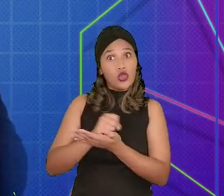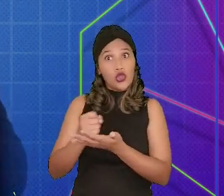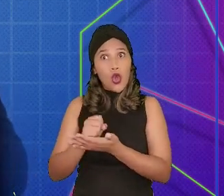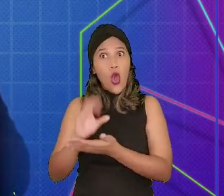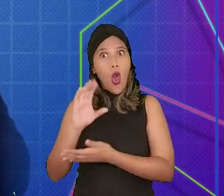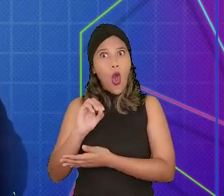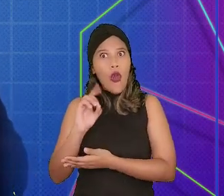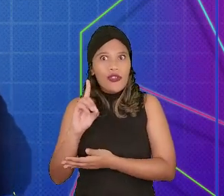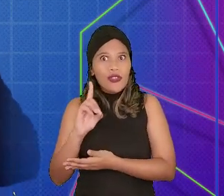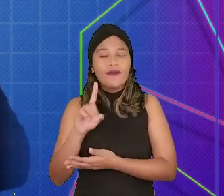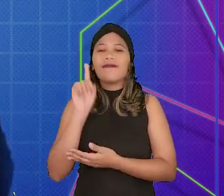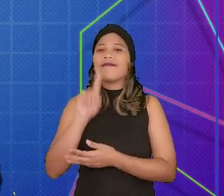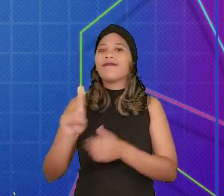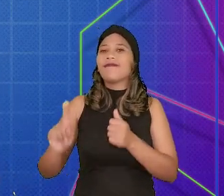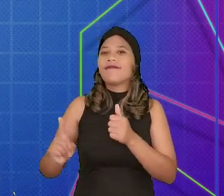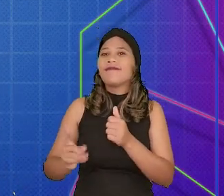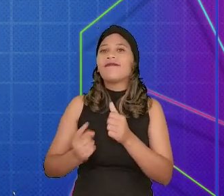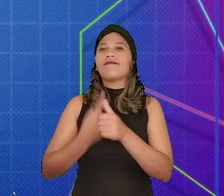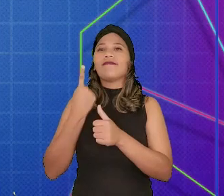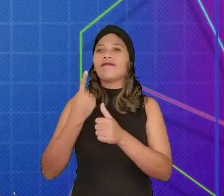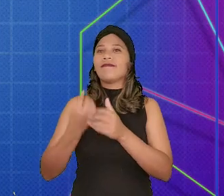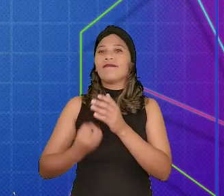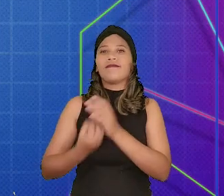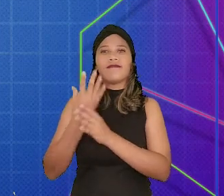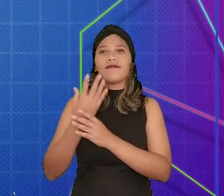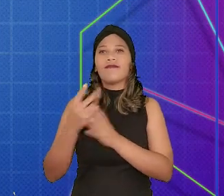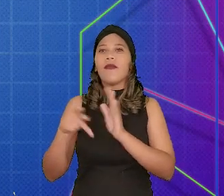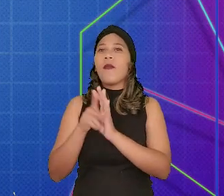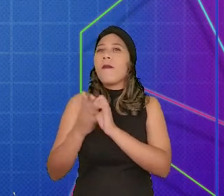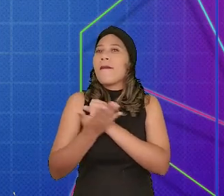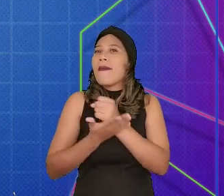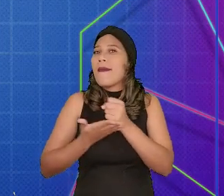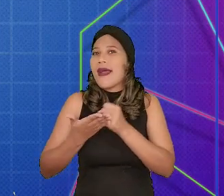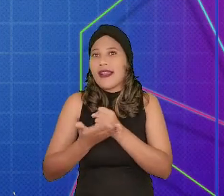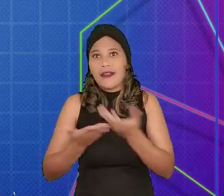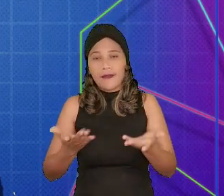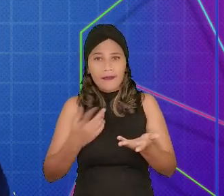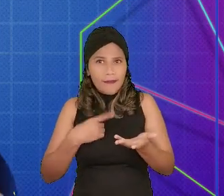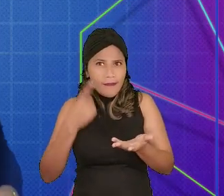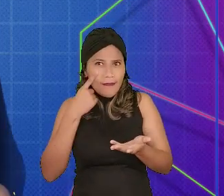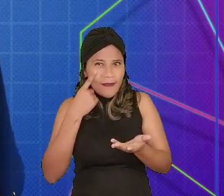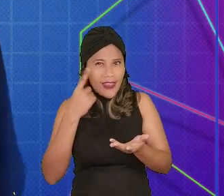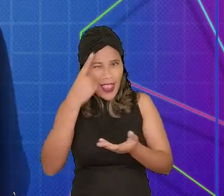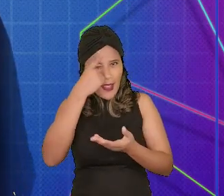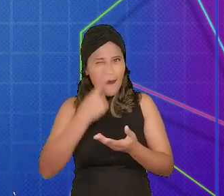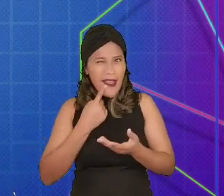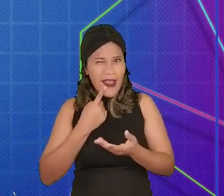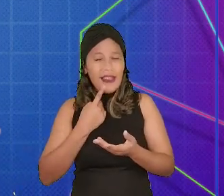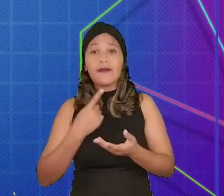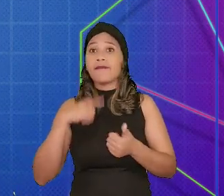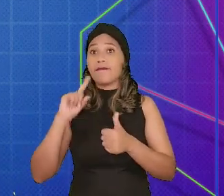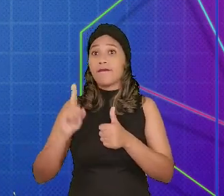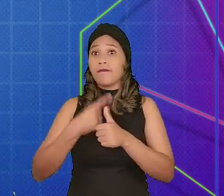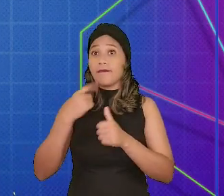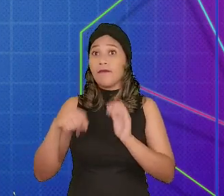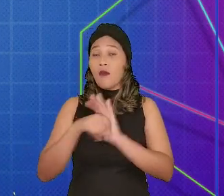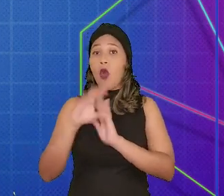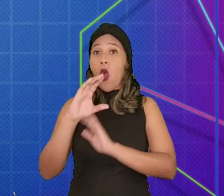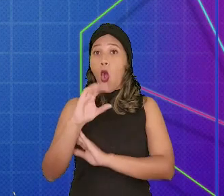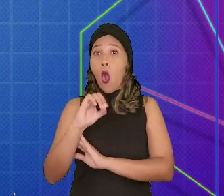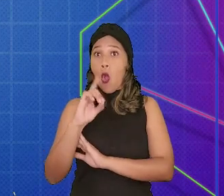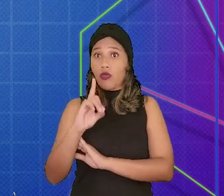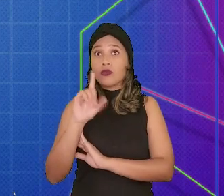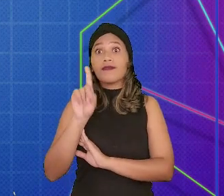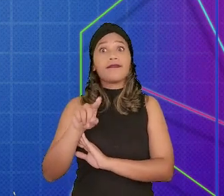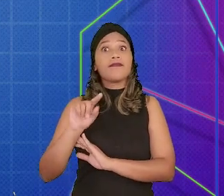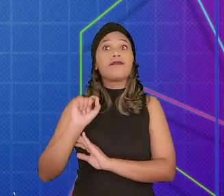da codificação do jogo é criar a estrutura básica do HTML, como vocês estão vendo na imagem. O primeiro passo da